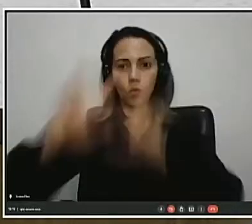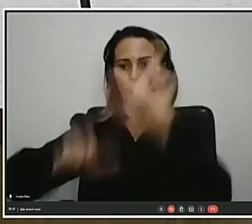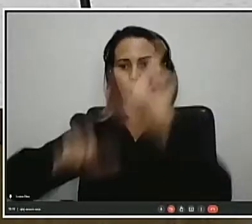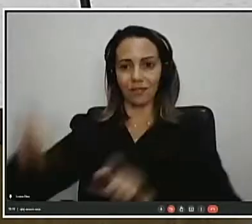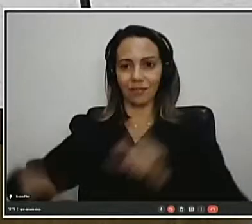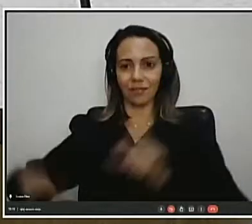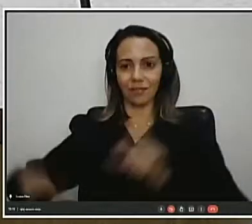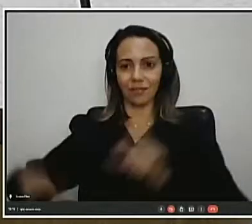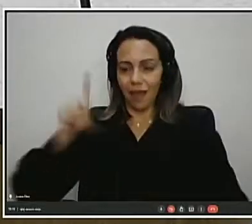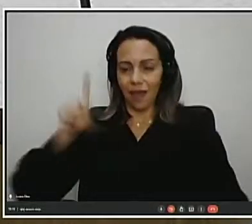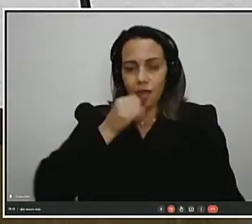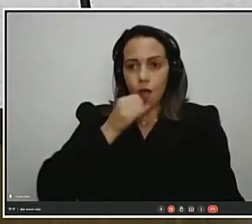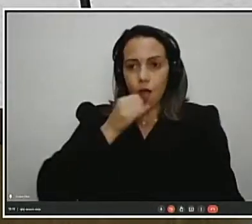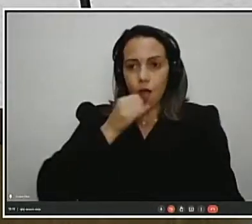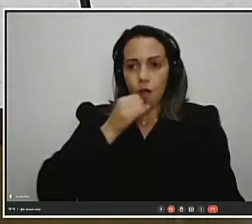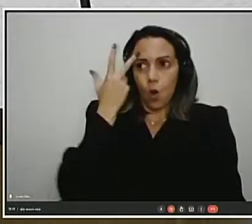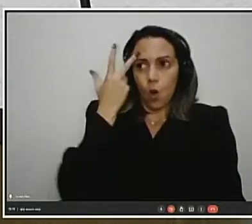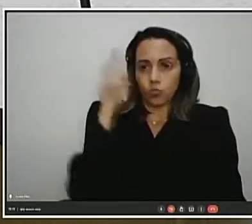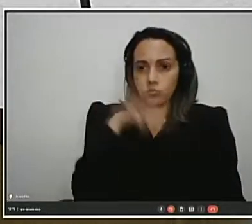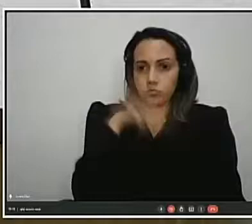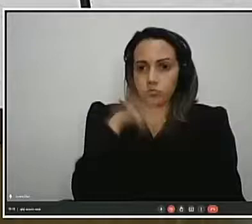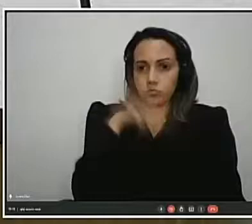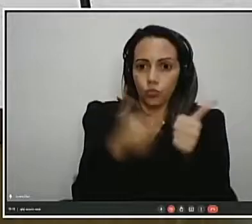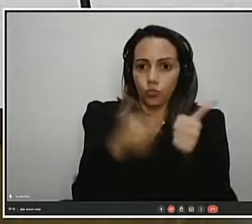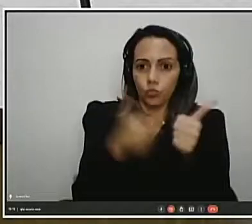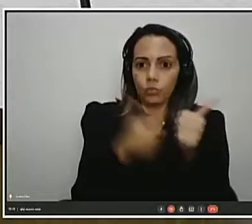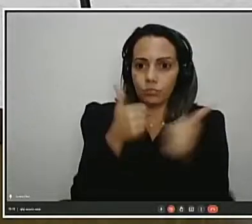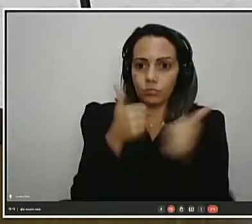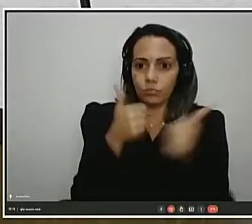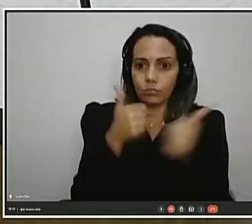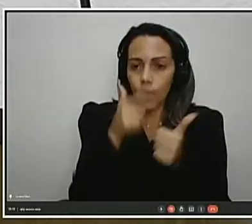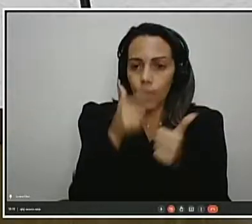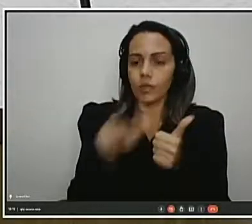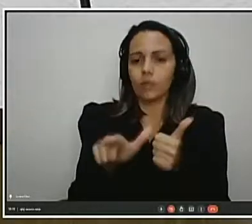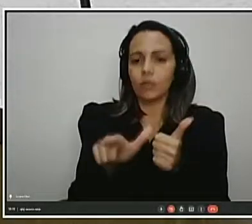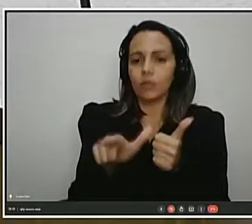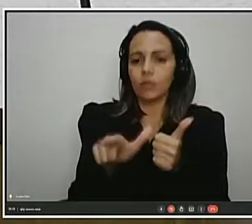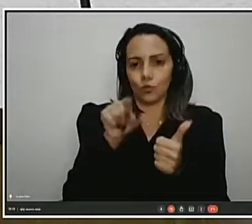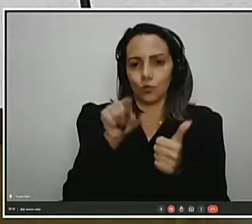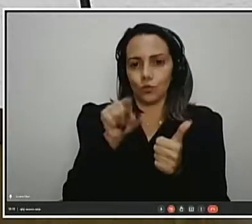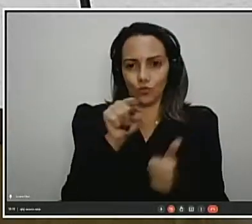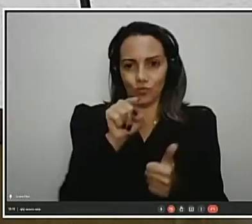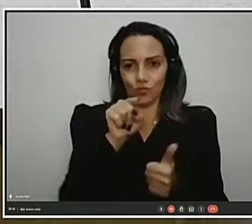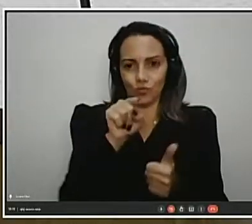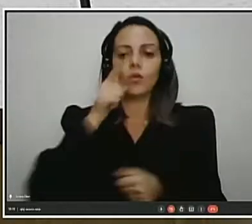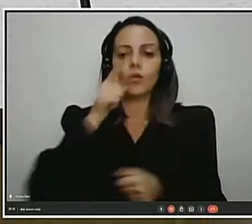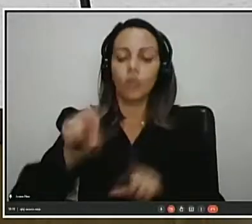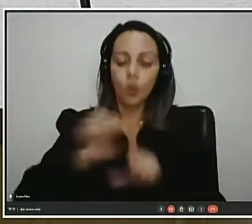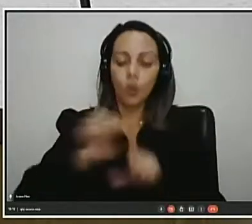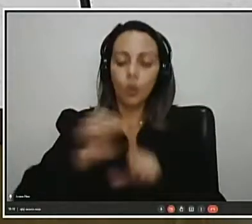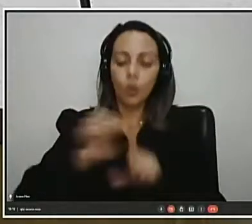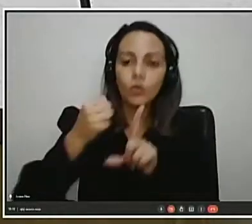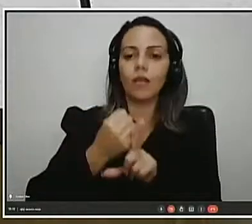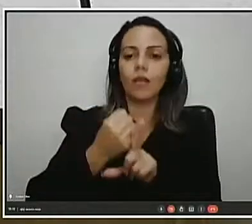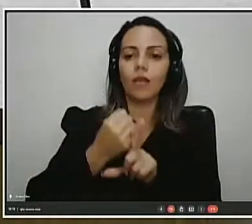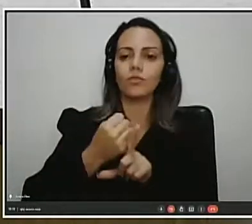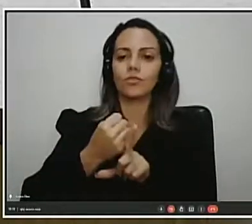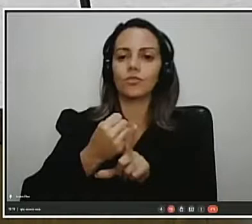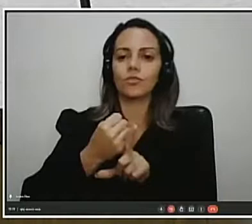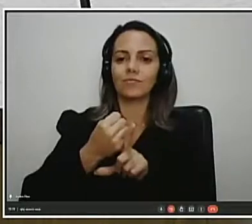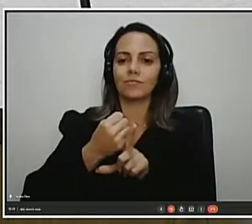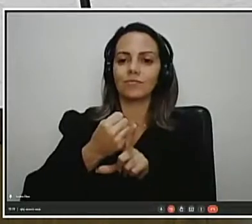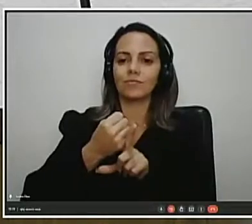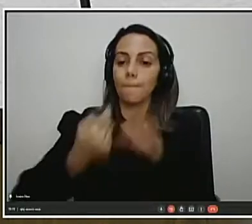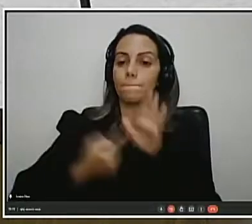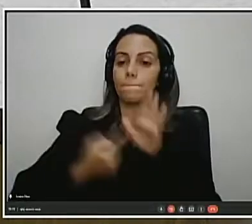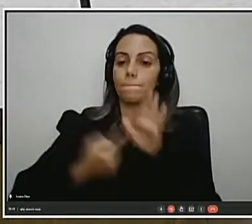comuns, por meio de políticas públicas inclusivas e de uma sociedade que não invisibiliza a pessoa com